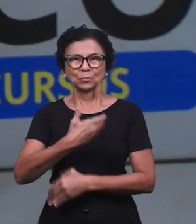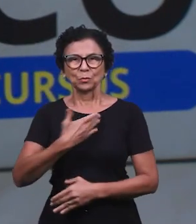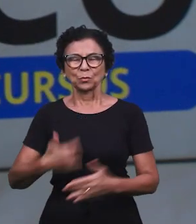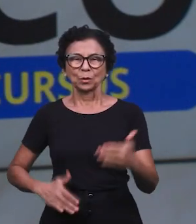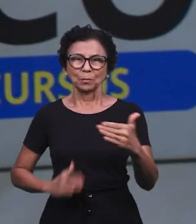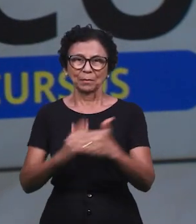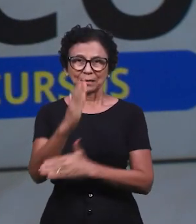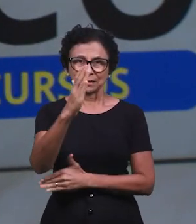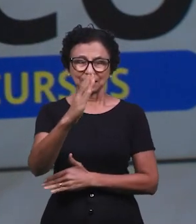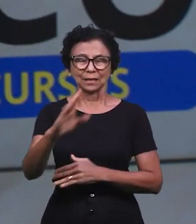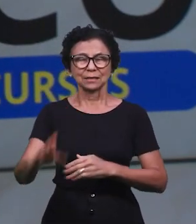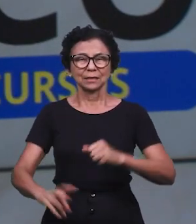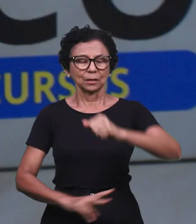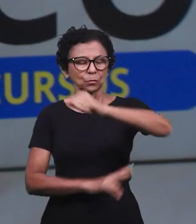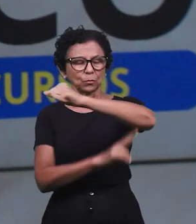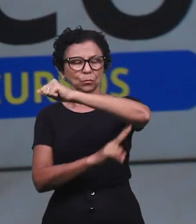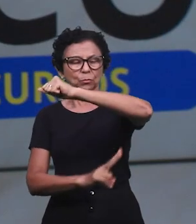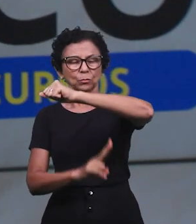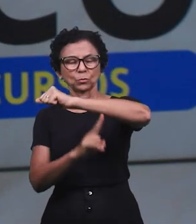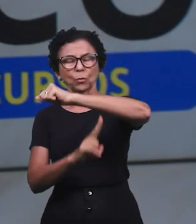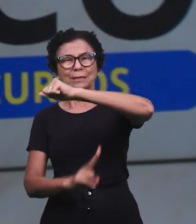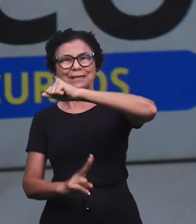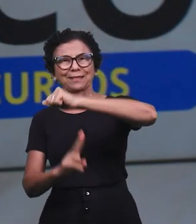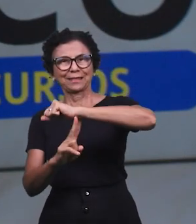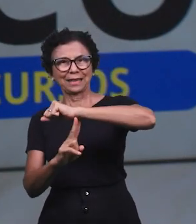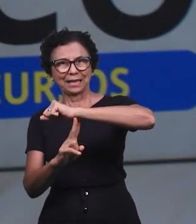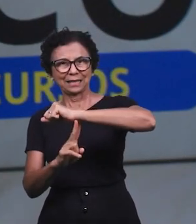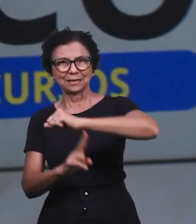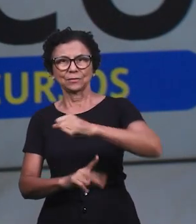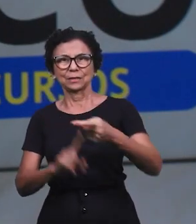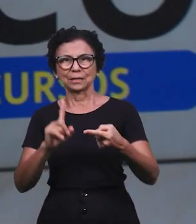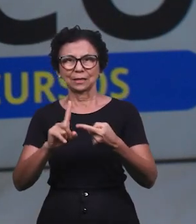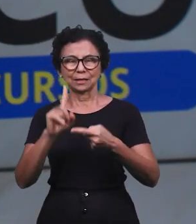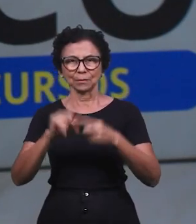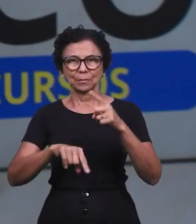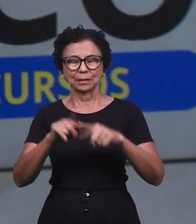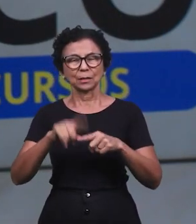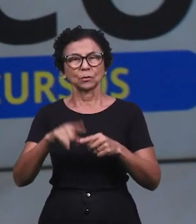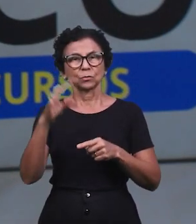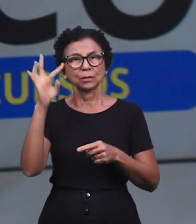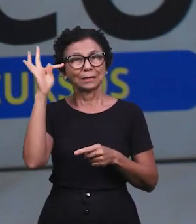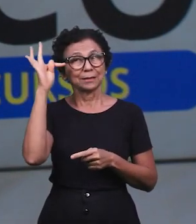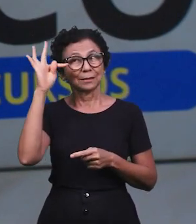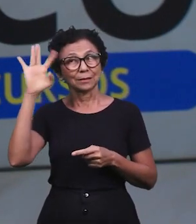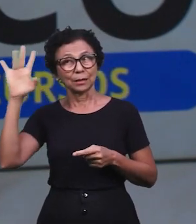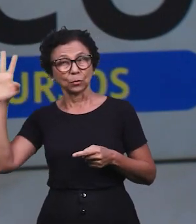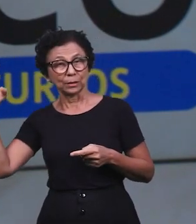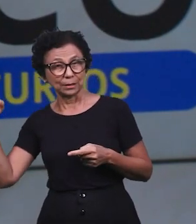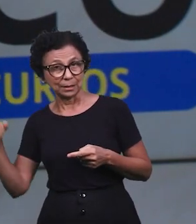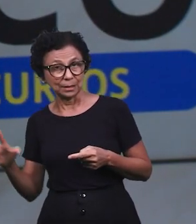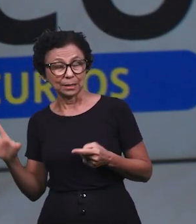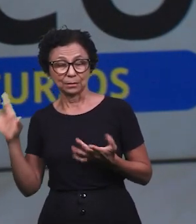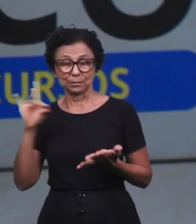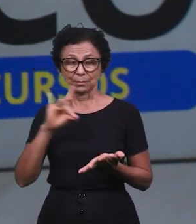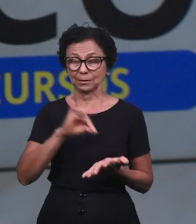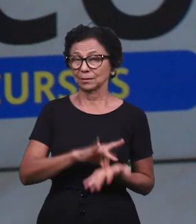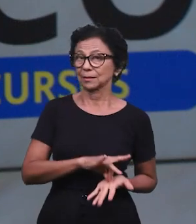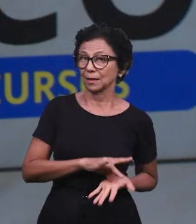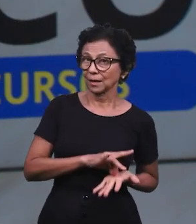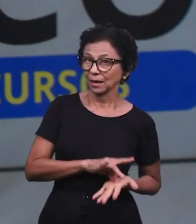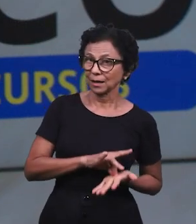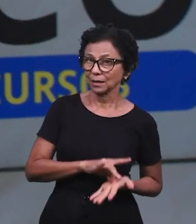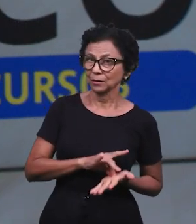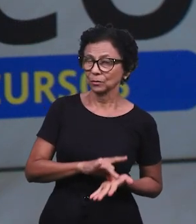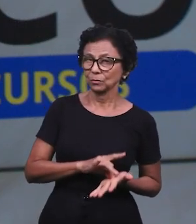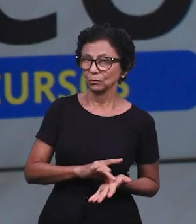pilares, né? Você ter um material de teoria bom, direcionado, atualizado,